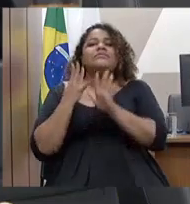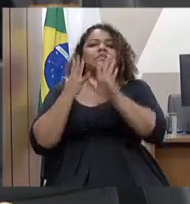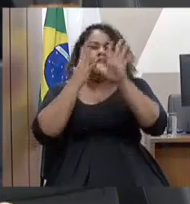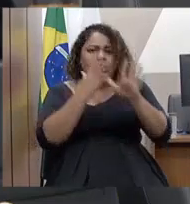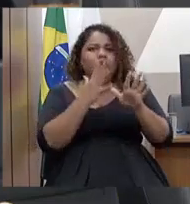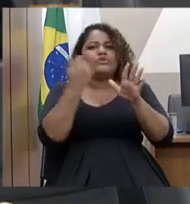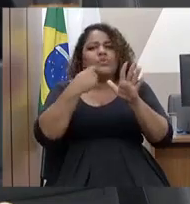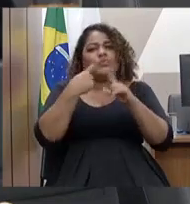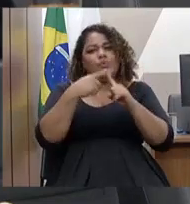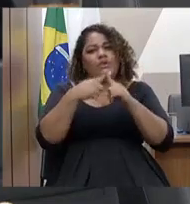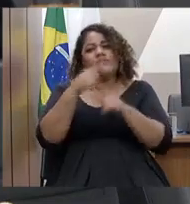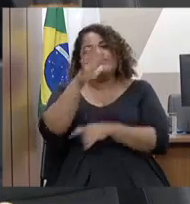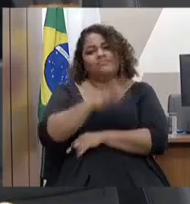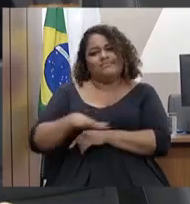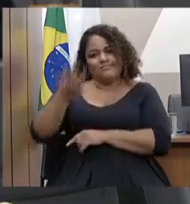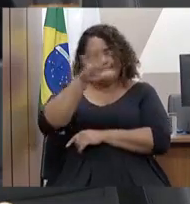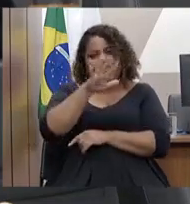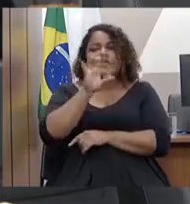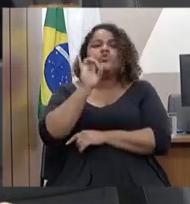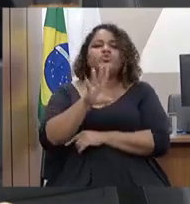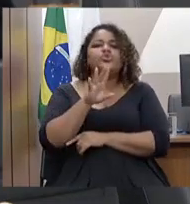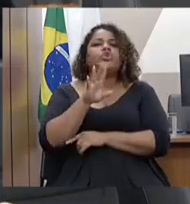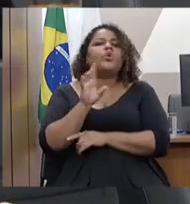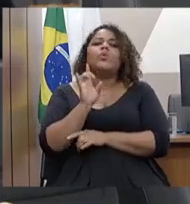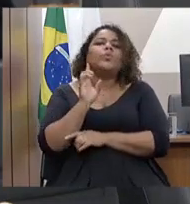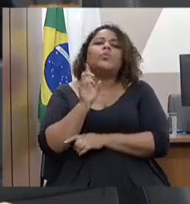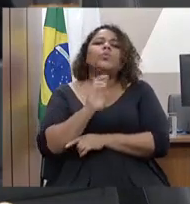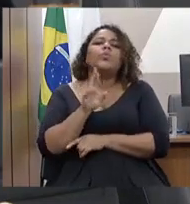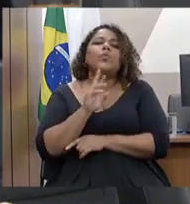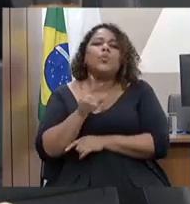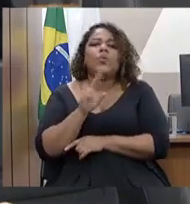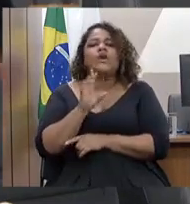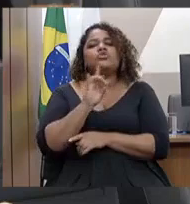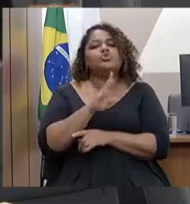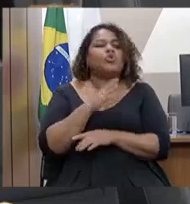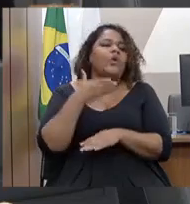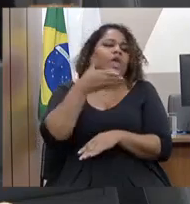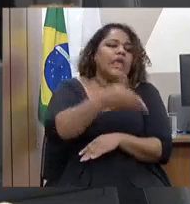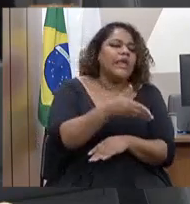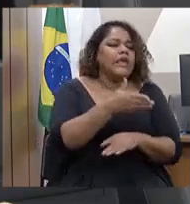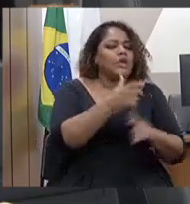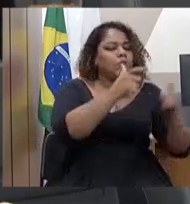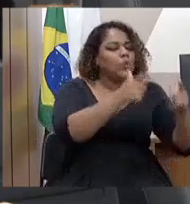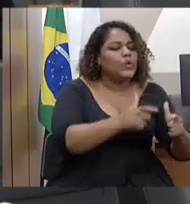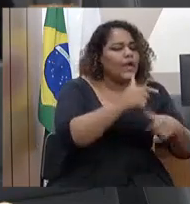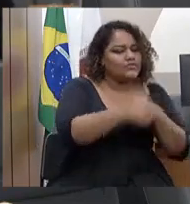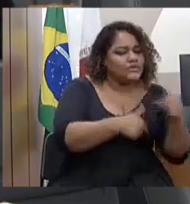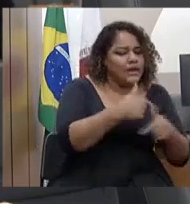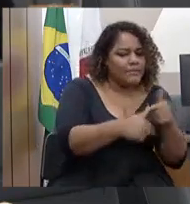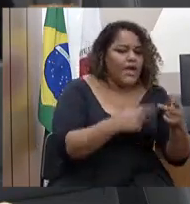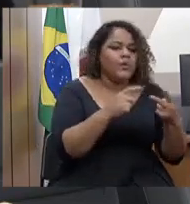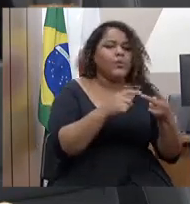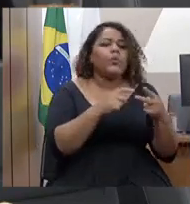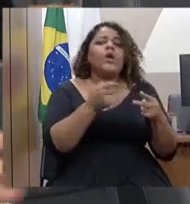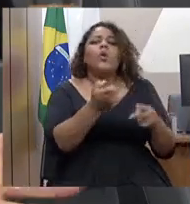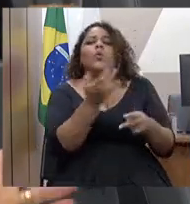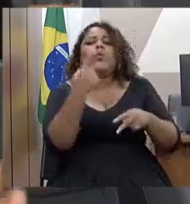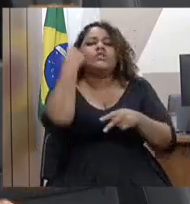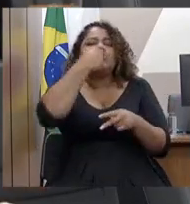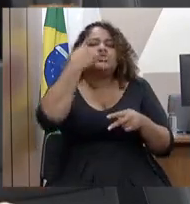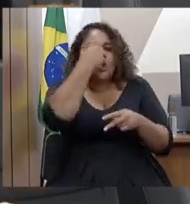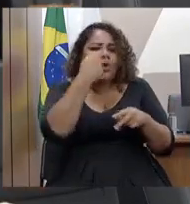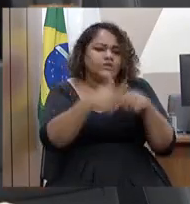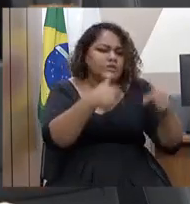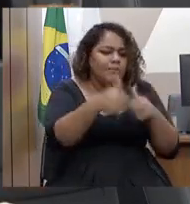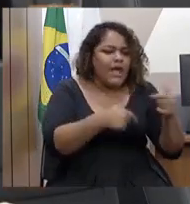mais abrangente do que somente se analisar postos de trabalho tempo de trabalho ergonomia né é o que que é